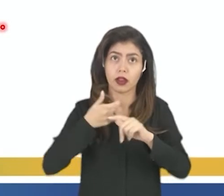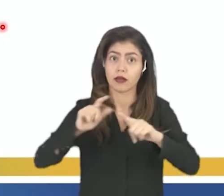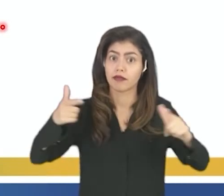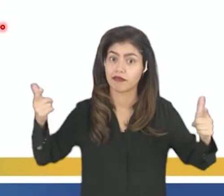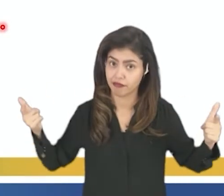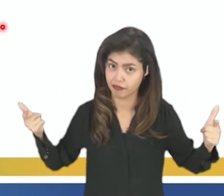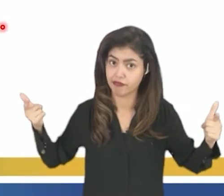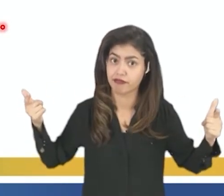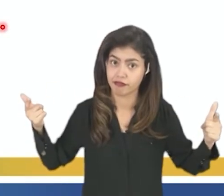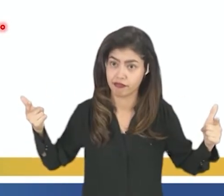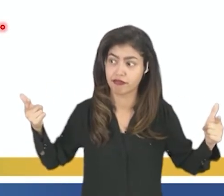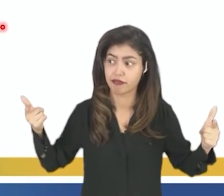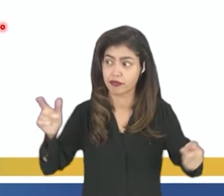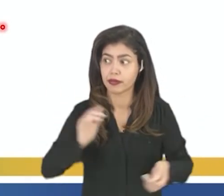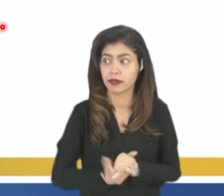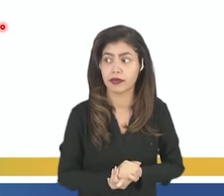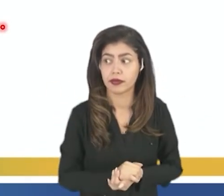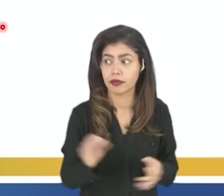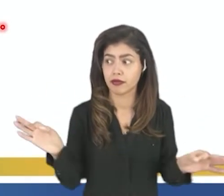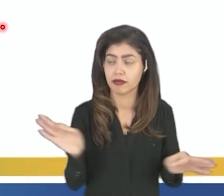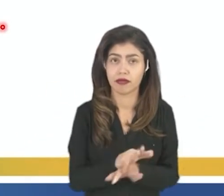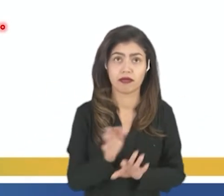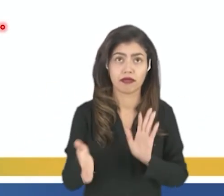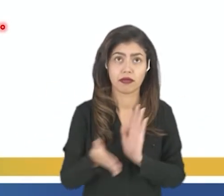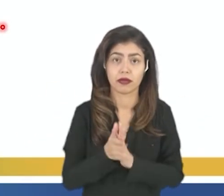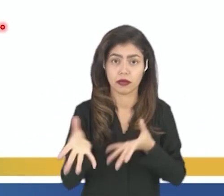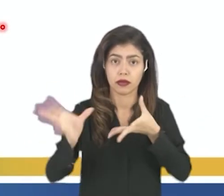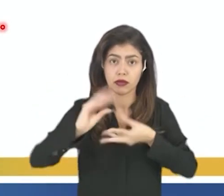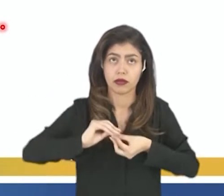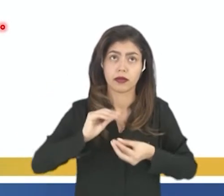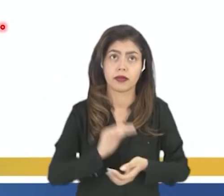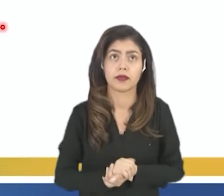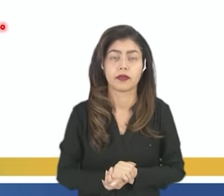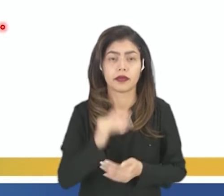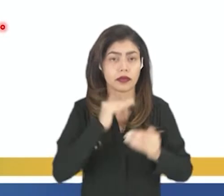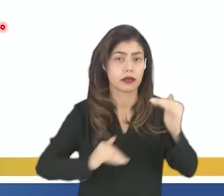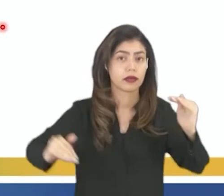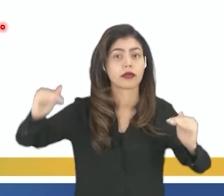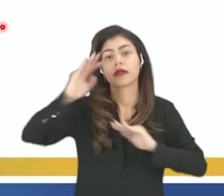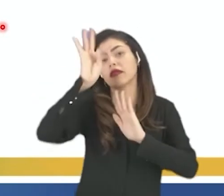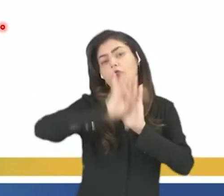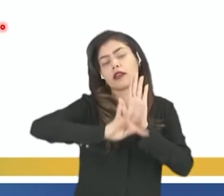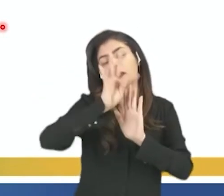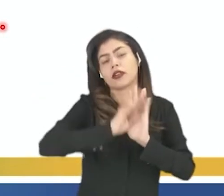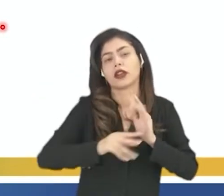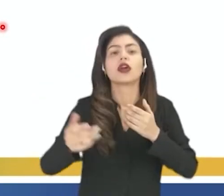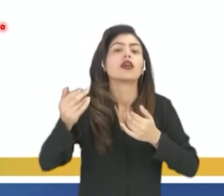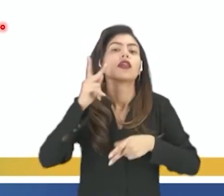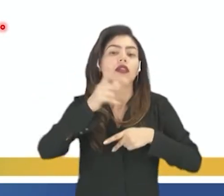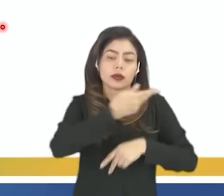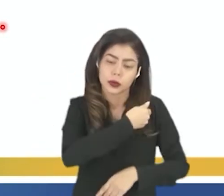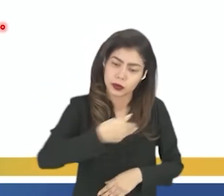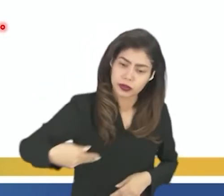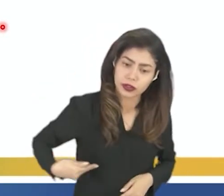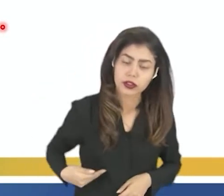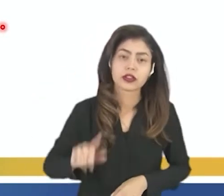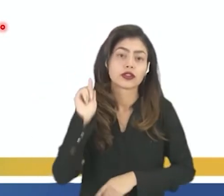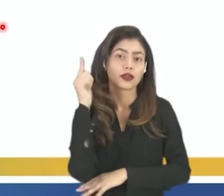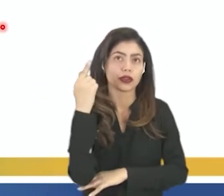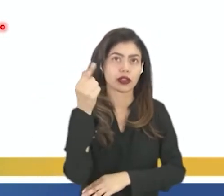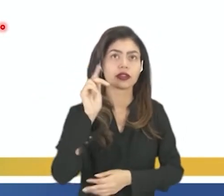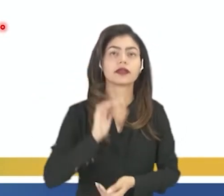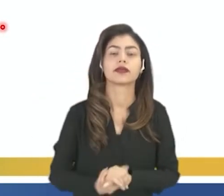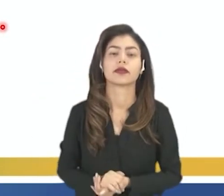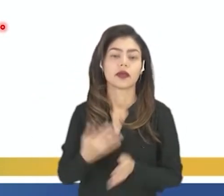bem grande e aí eu vou acabar Resumindo ela o texto acima ele é um texto popular de Goiânia e